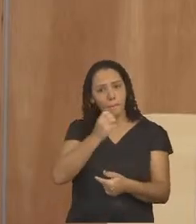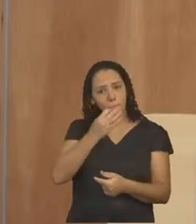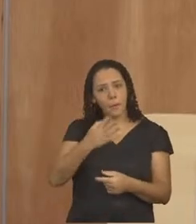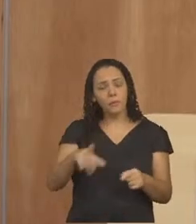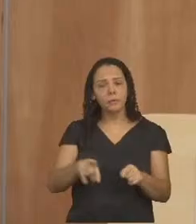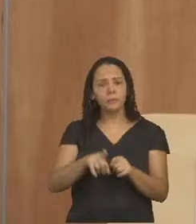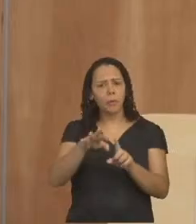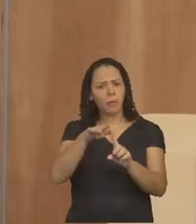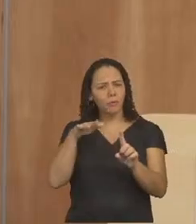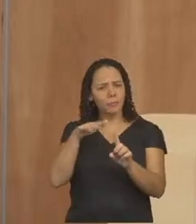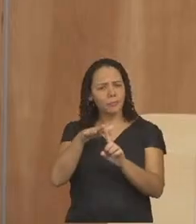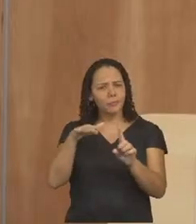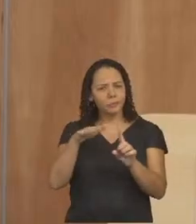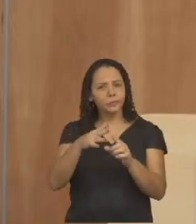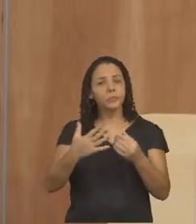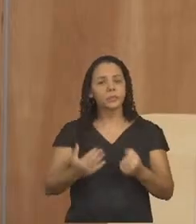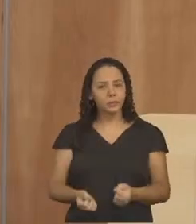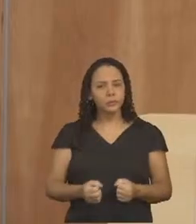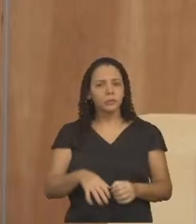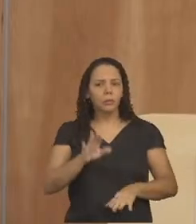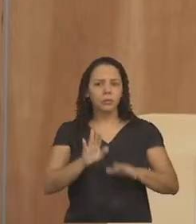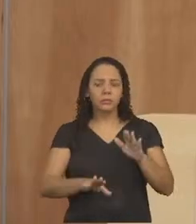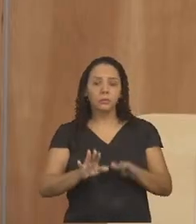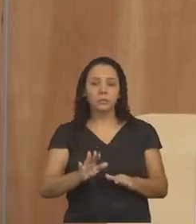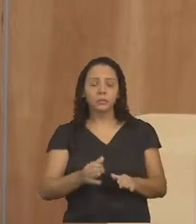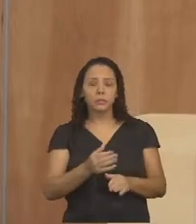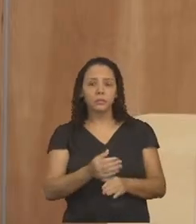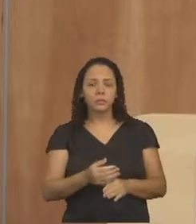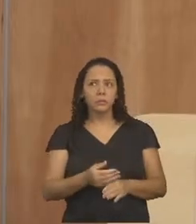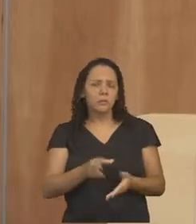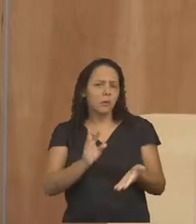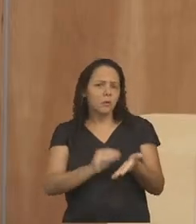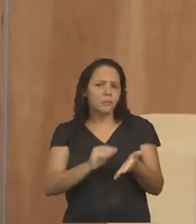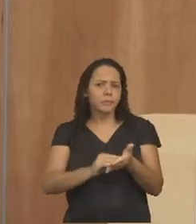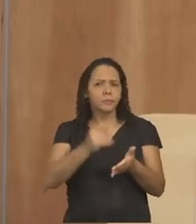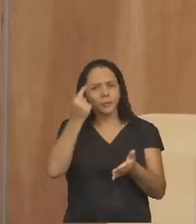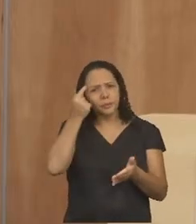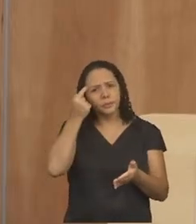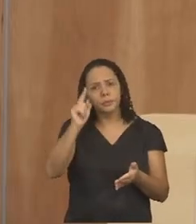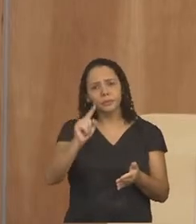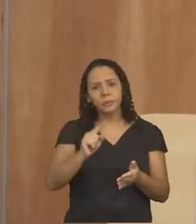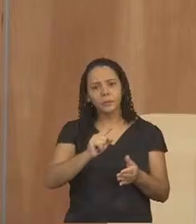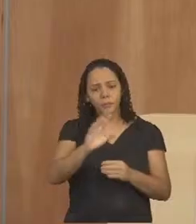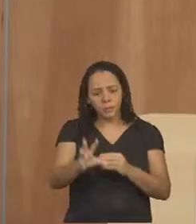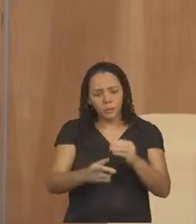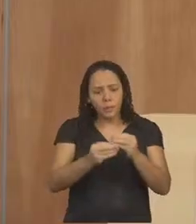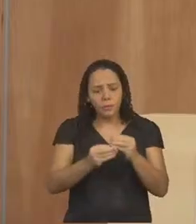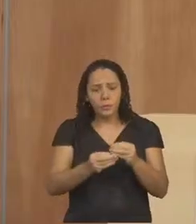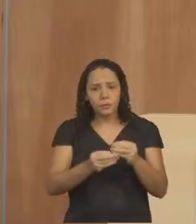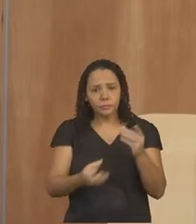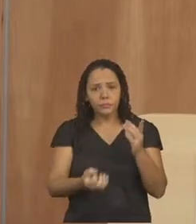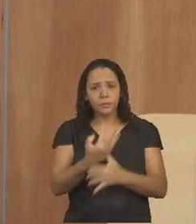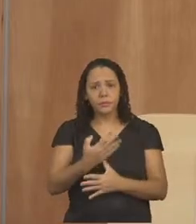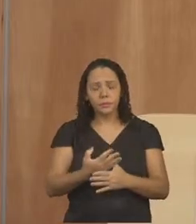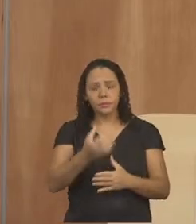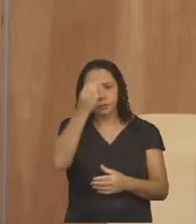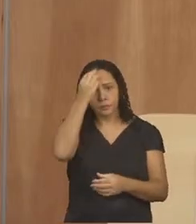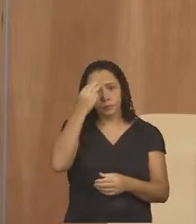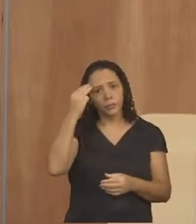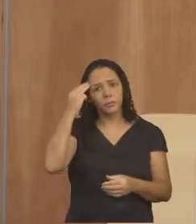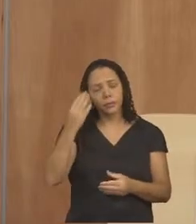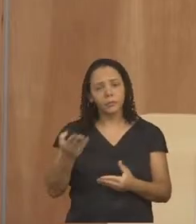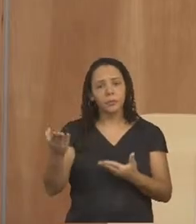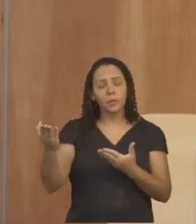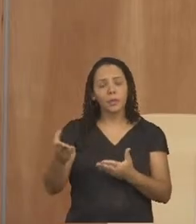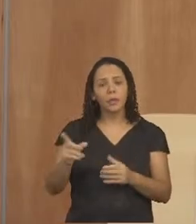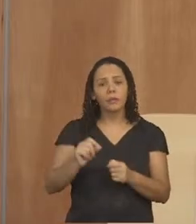papel da situação. Talvez não tinham tido essas ideias e incorpora numa emenda, não é? Que a Maria Amélia subscreveu de